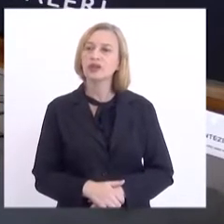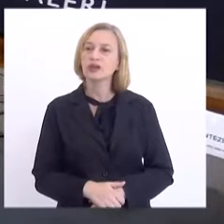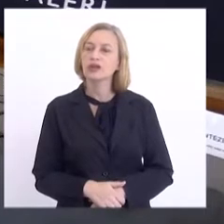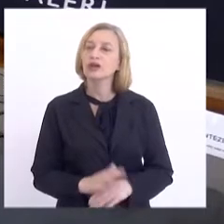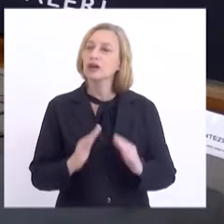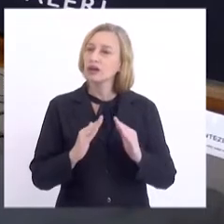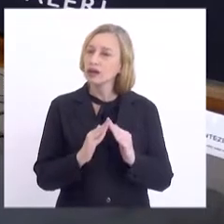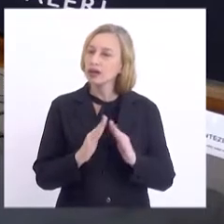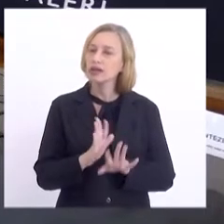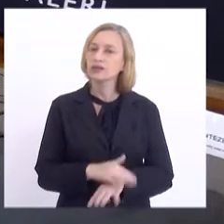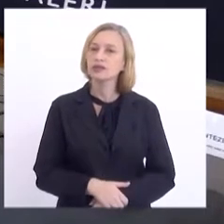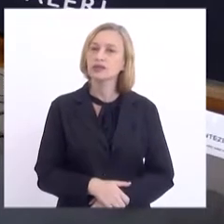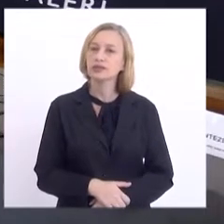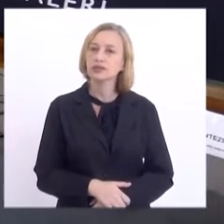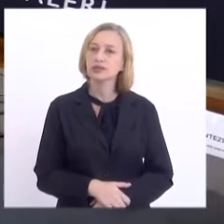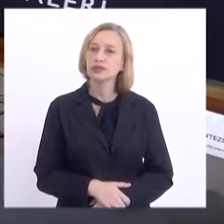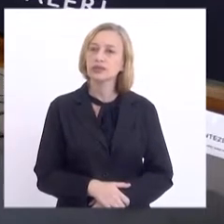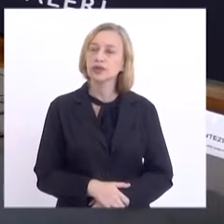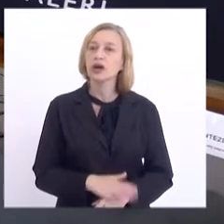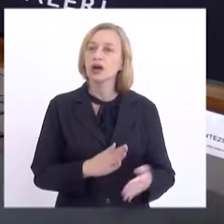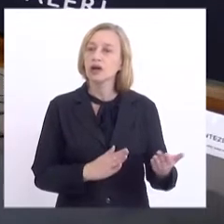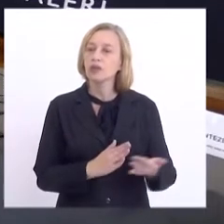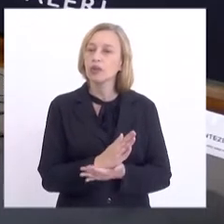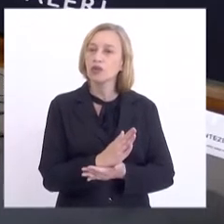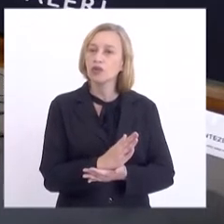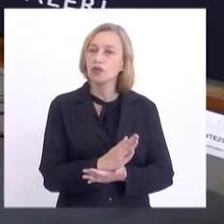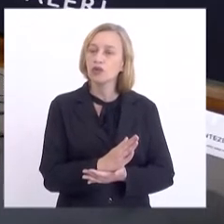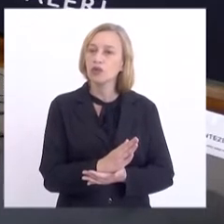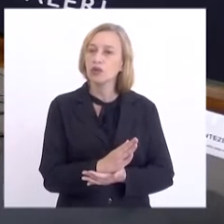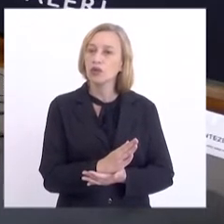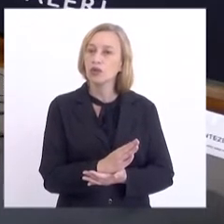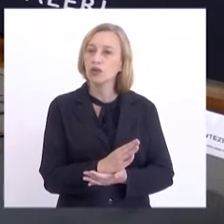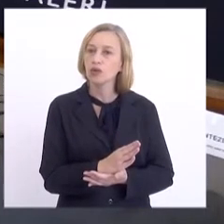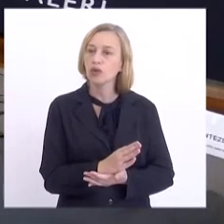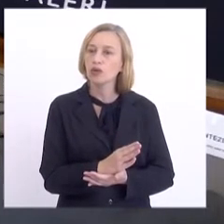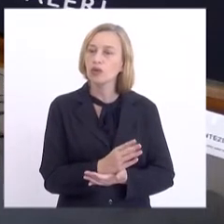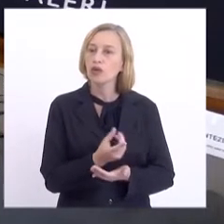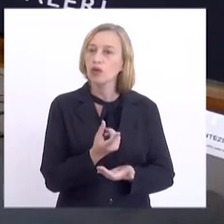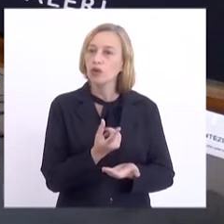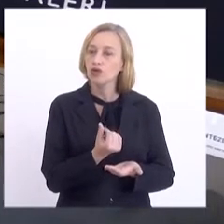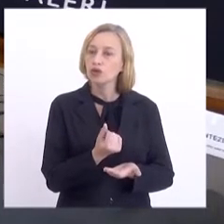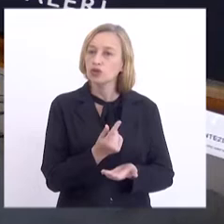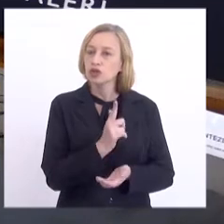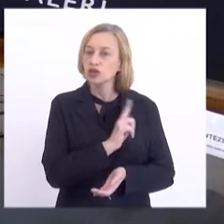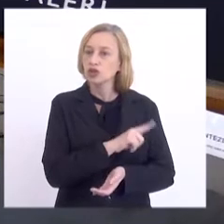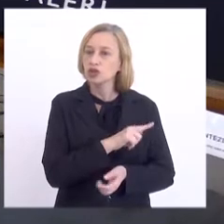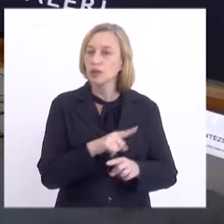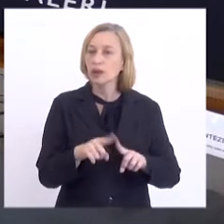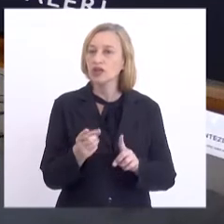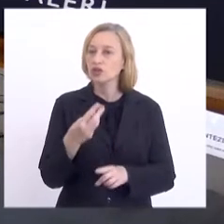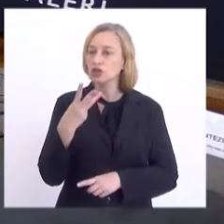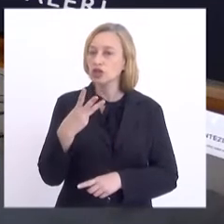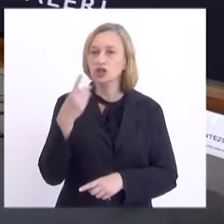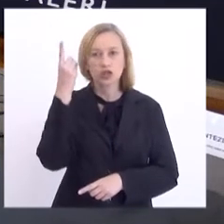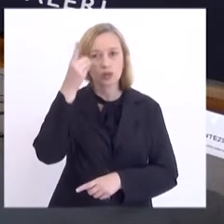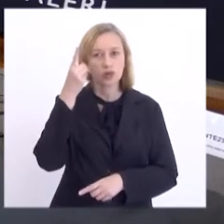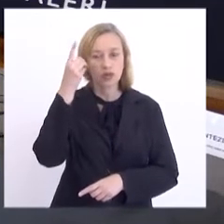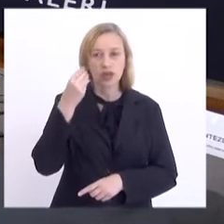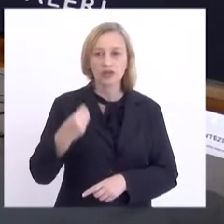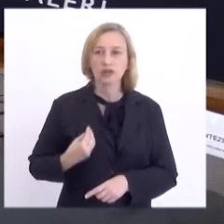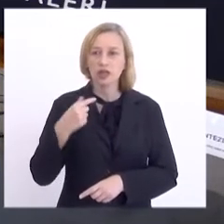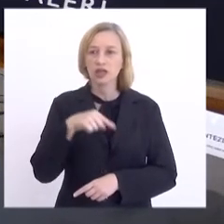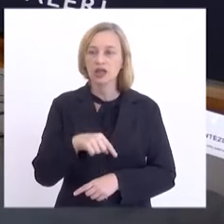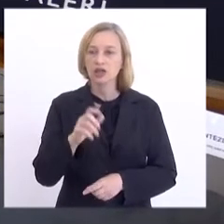a casa aprovou as contas de gestão é mas os três deputados que estarão aqui